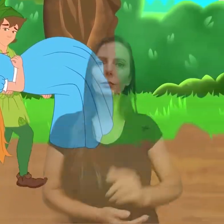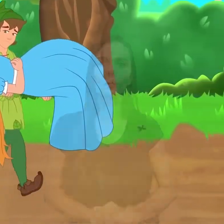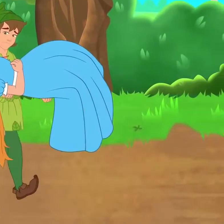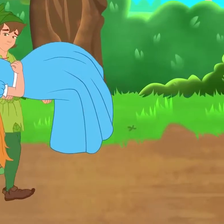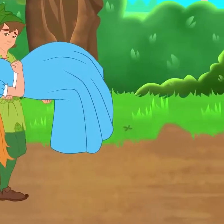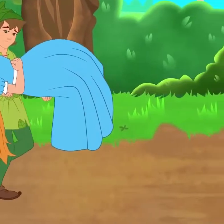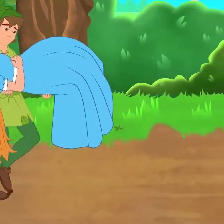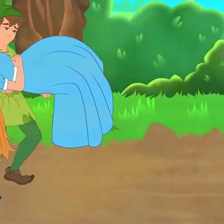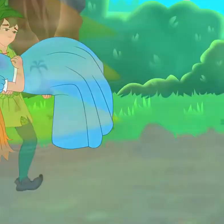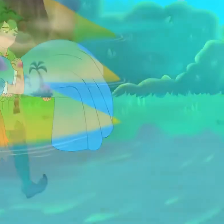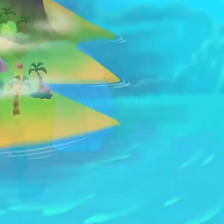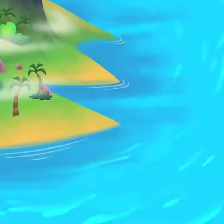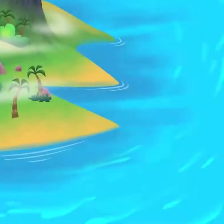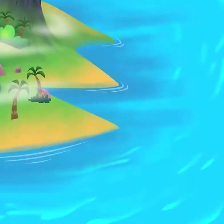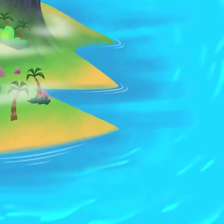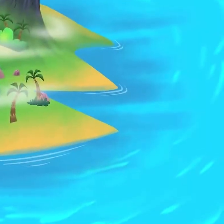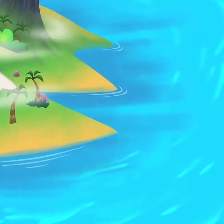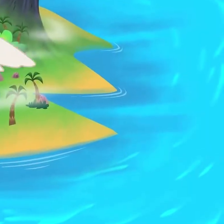Peter.